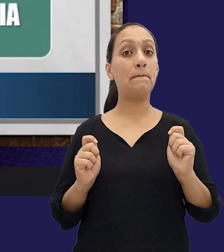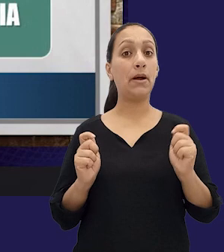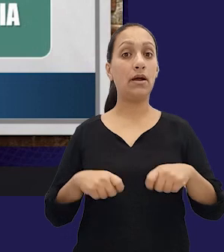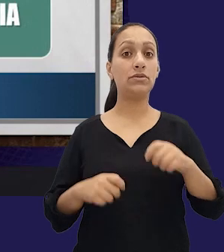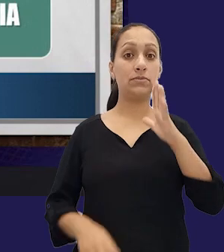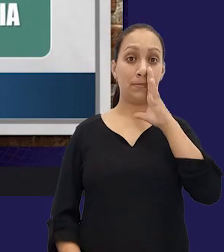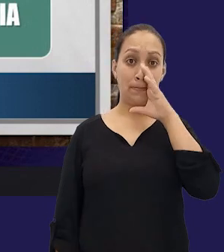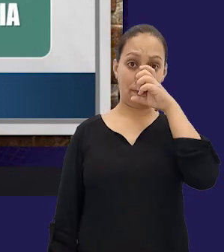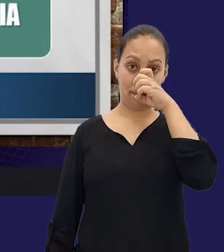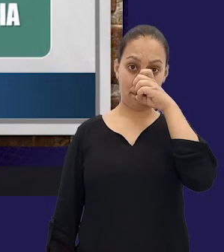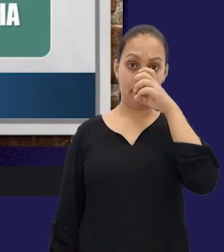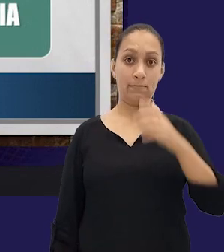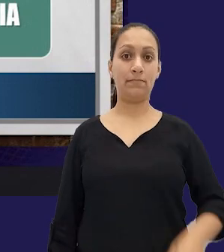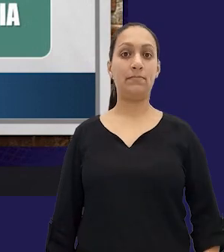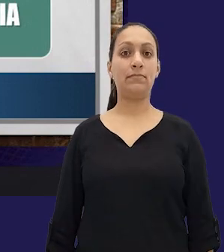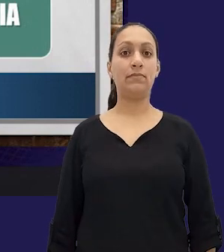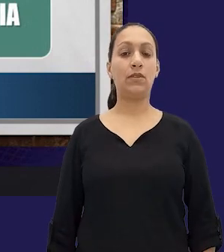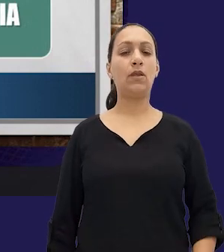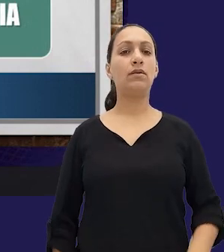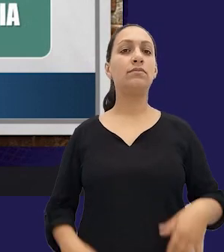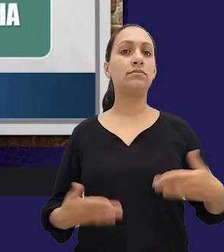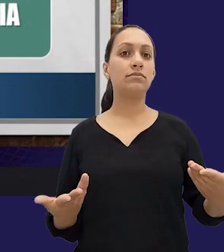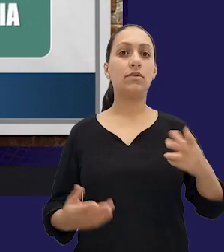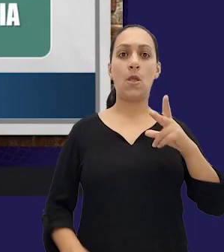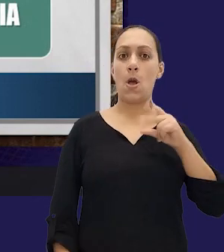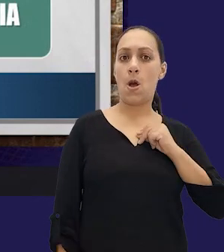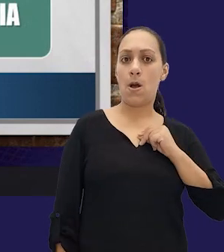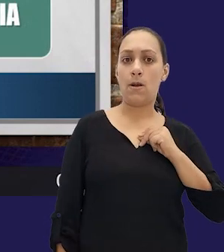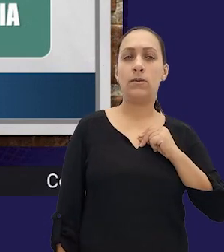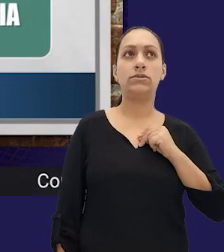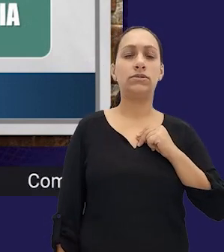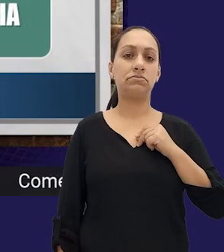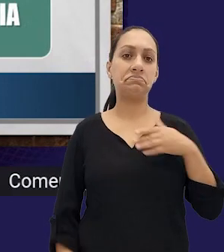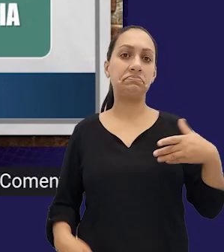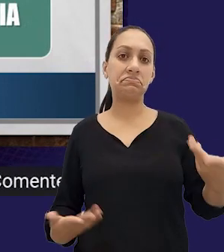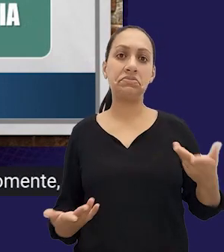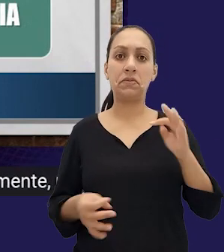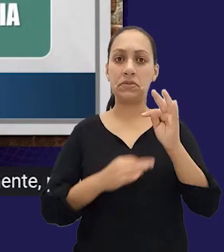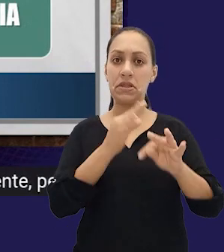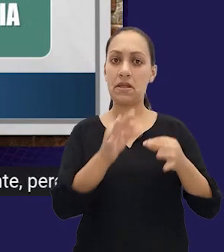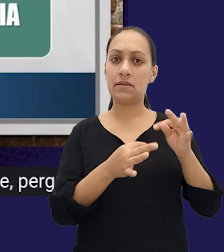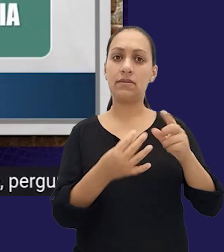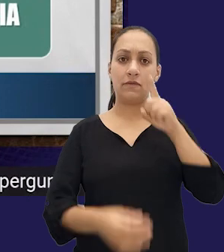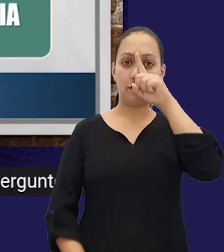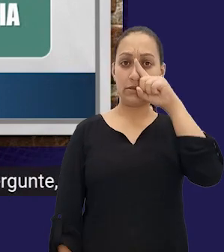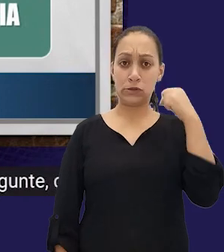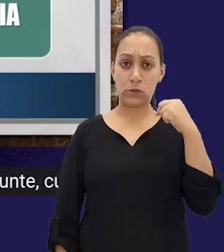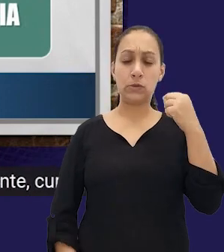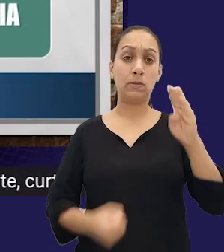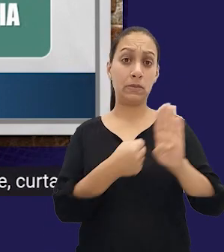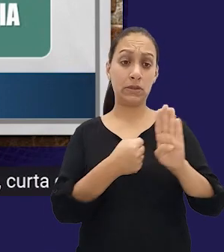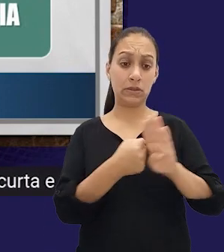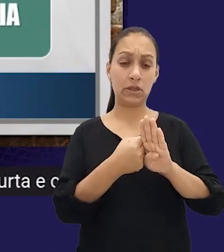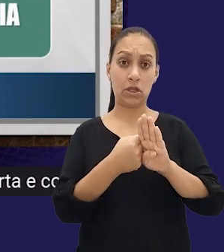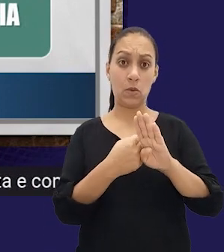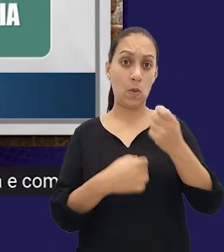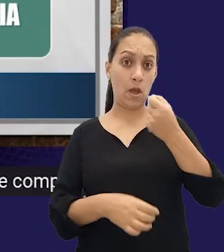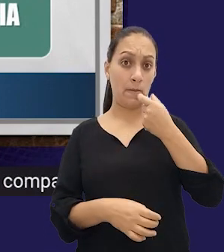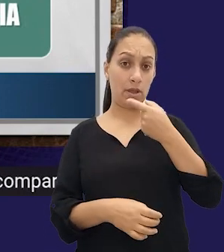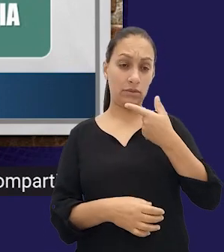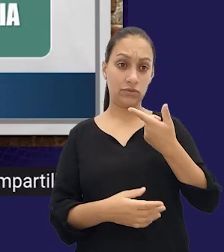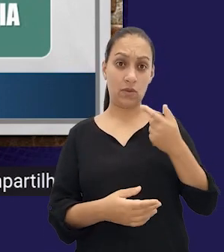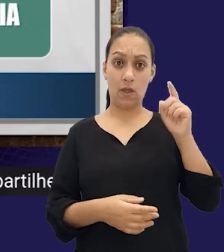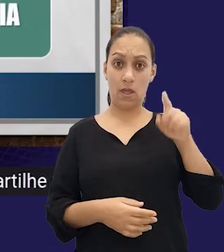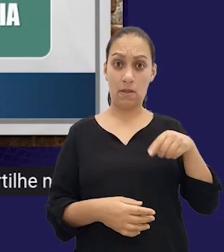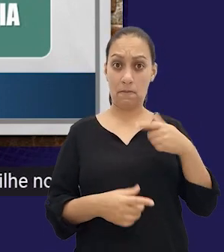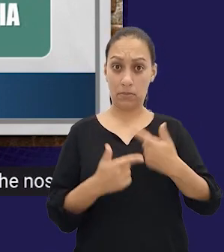escutando falar, assim, parece assim, nossa, então, tratar, né, infecções bacterianas com antibióticos é um problema. Não,